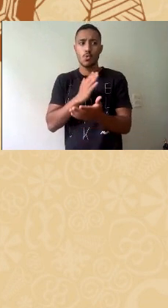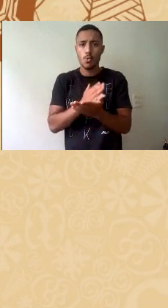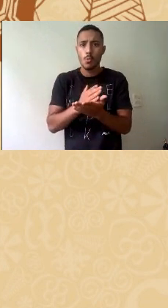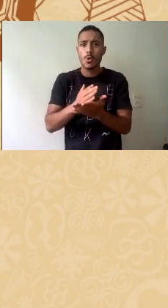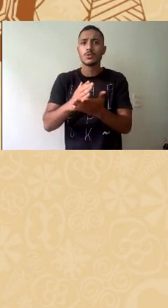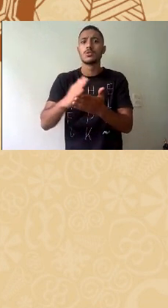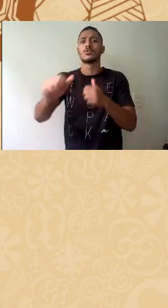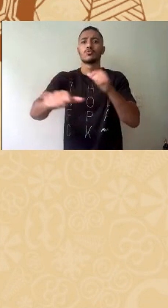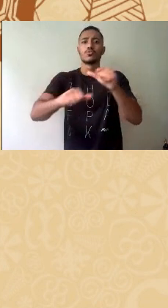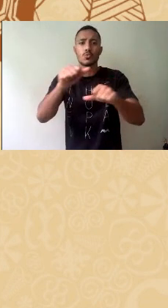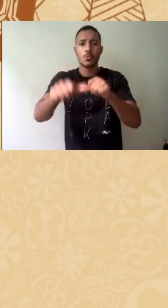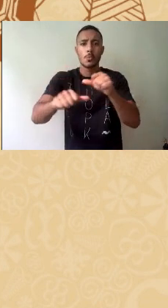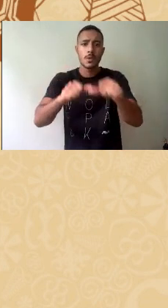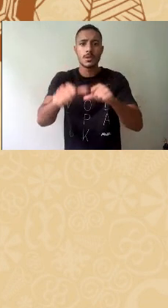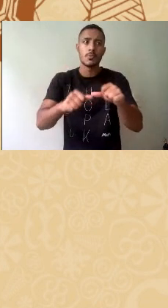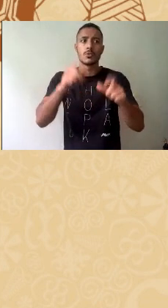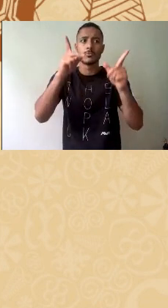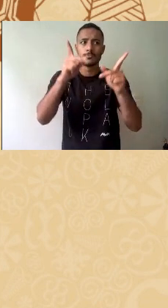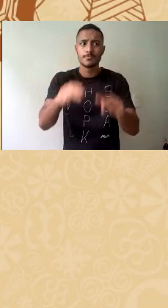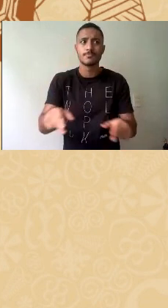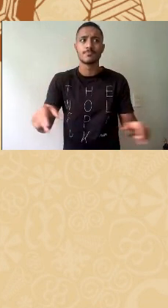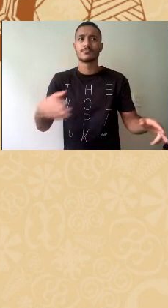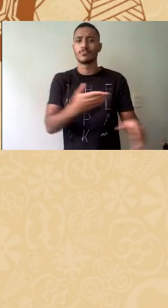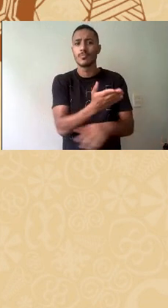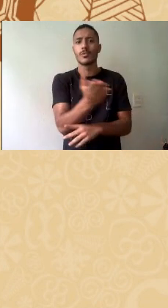você pede, sabe, Rubenilson?